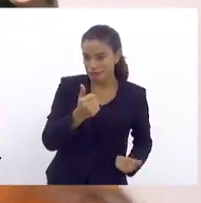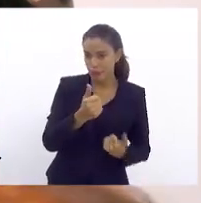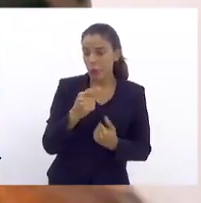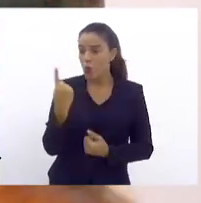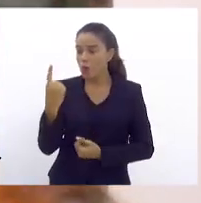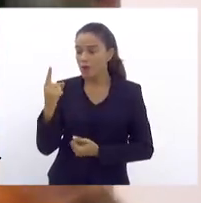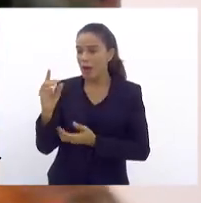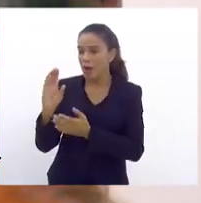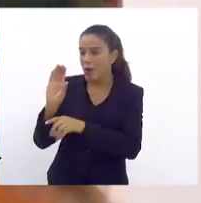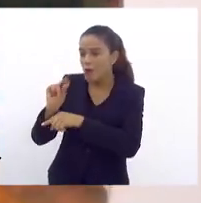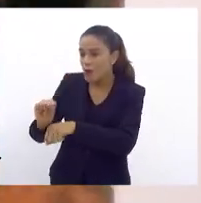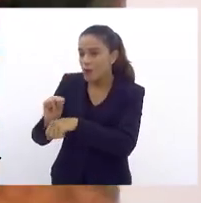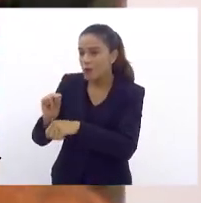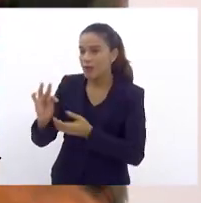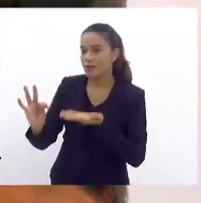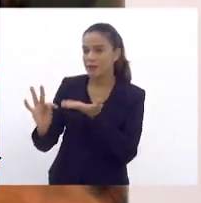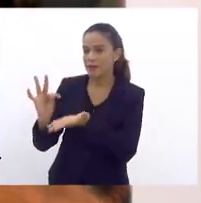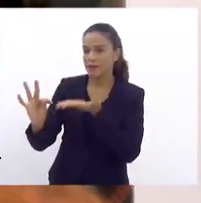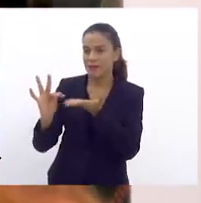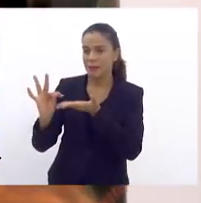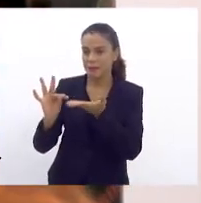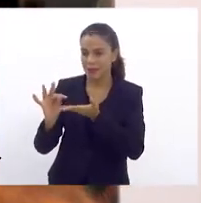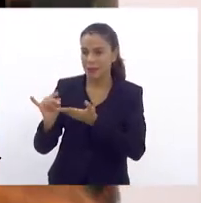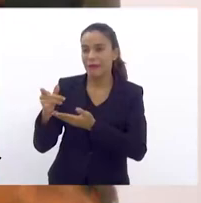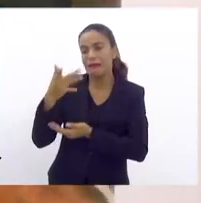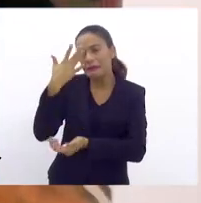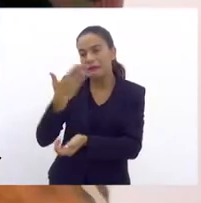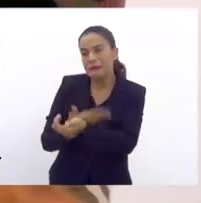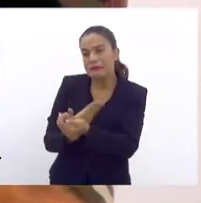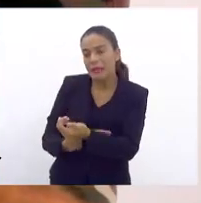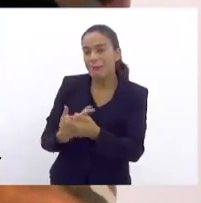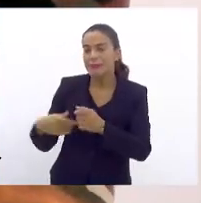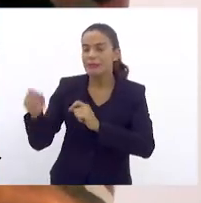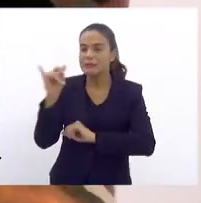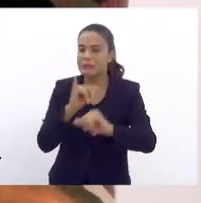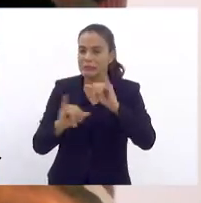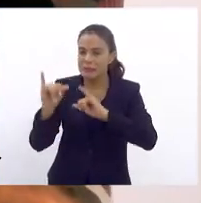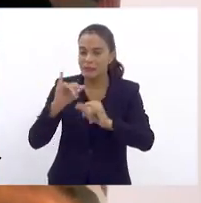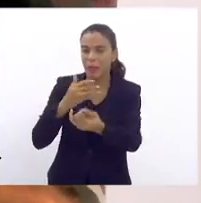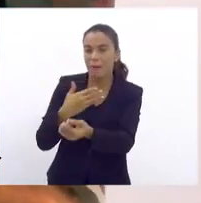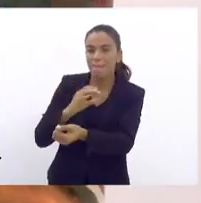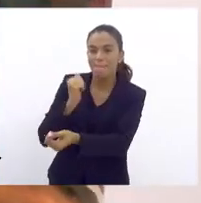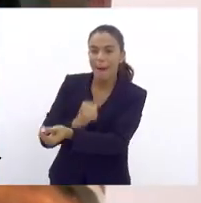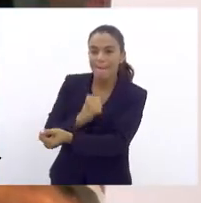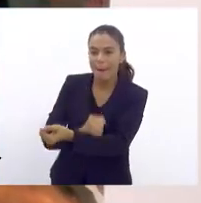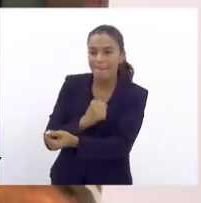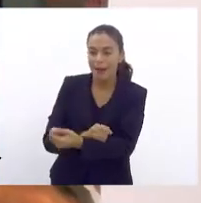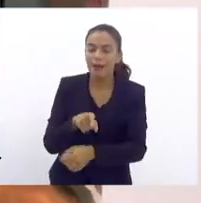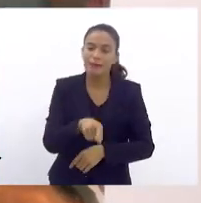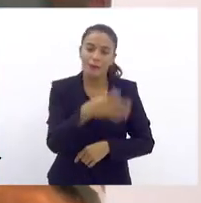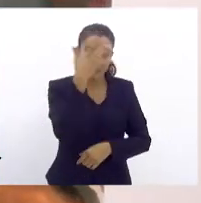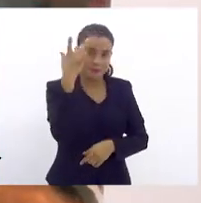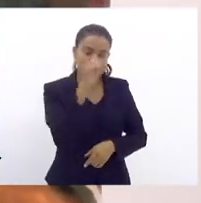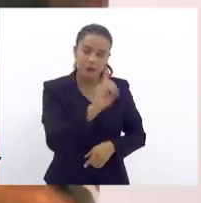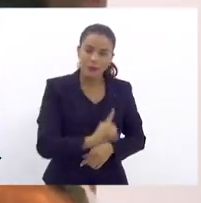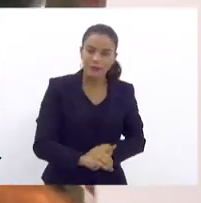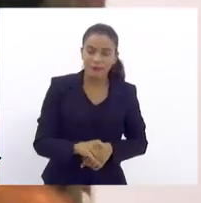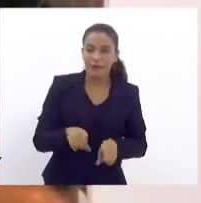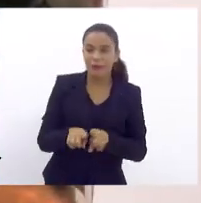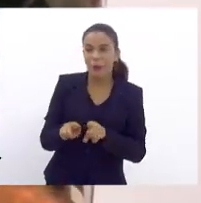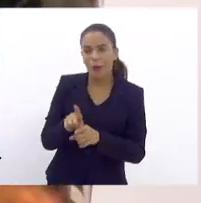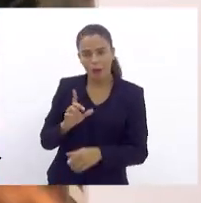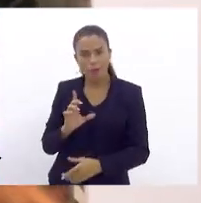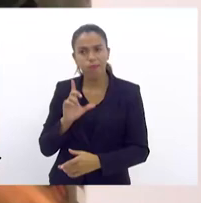terapêuticos né que cuida dessa parte de dependência química e outro para as pessoas com deficiência que cuida dessa Bandeira eu assumi essa posição